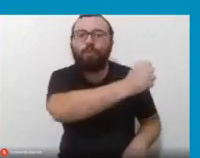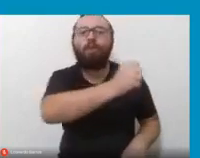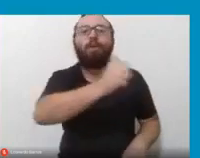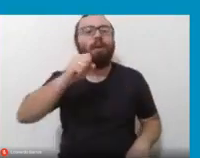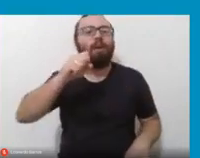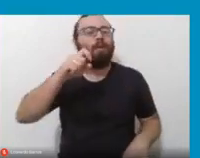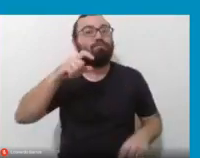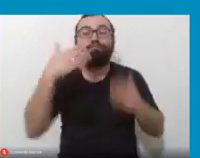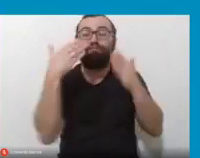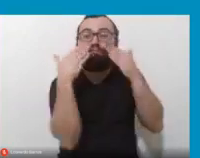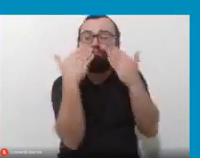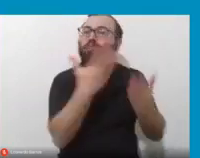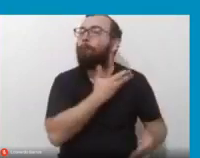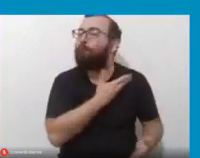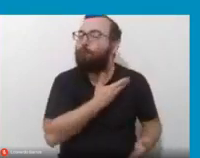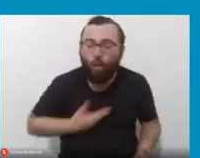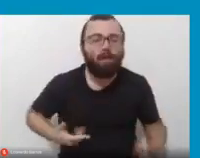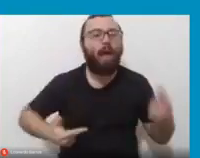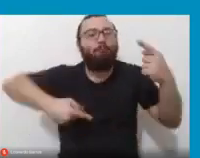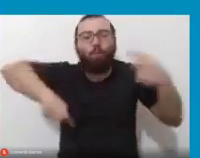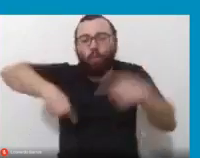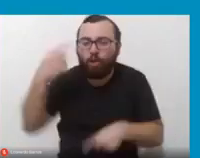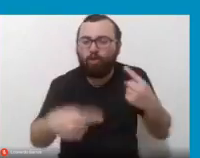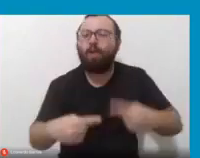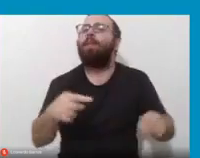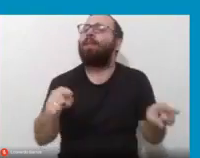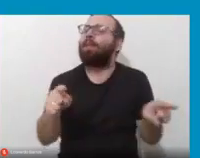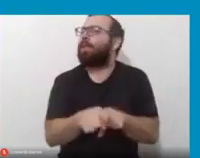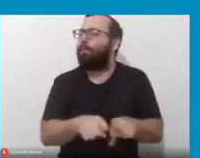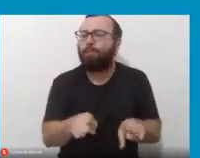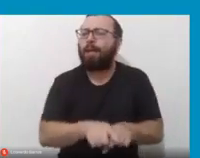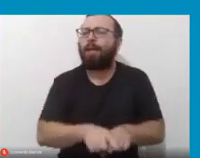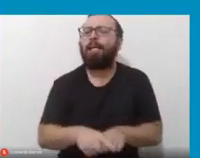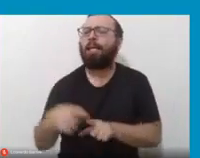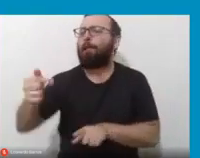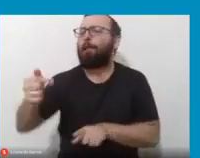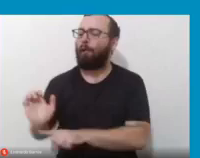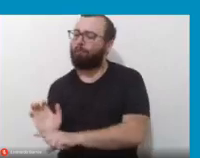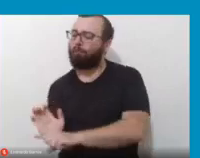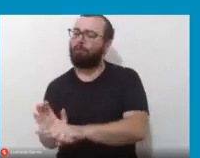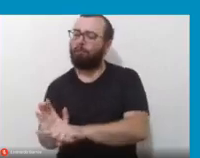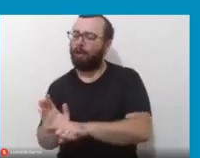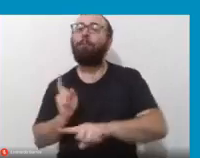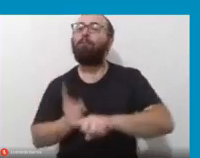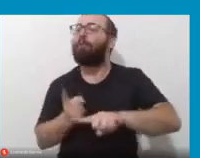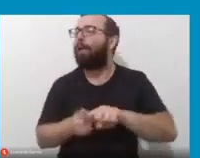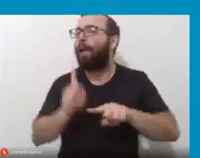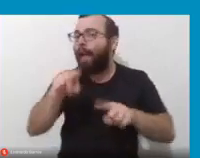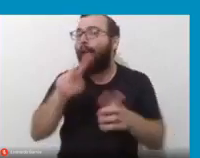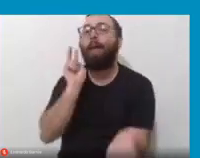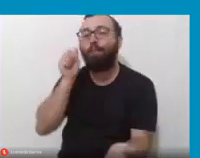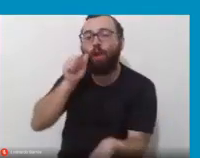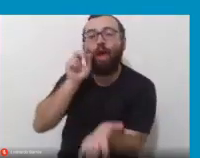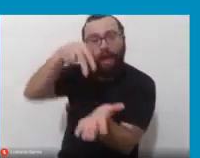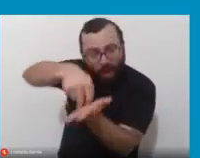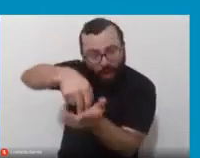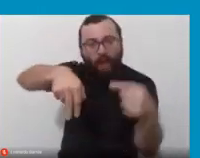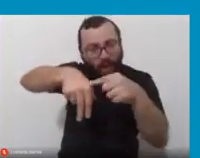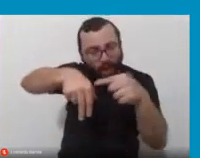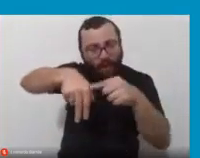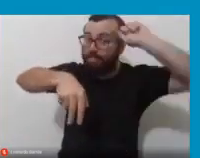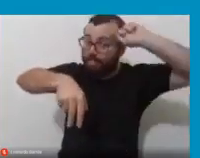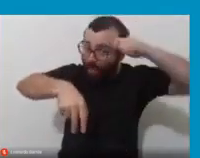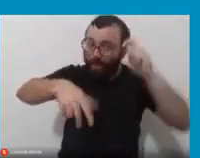execução pública, uma execução política, foi também facilitado em função de ela ser uma mulher negra, LGBTI,